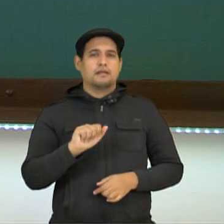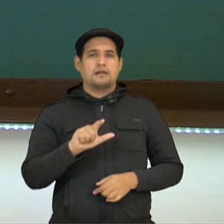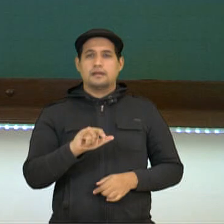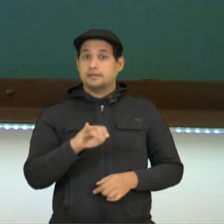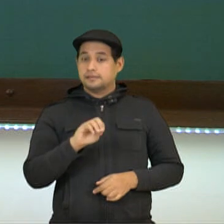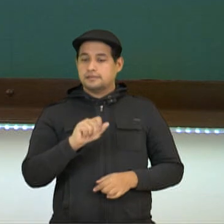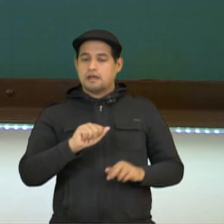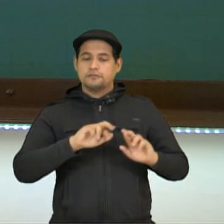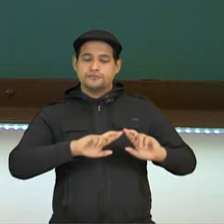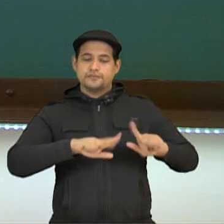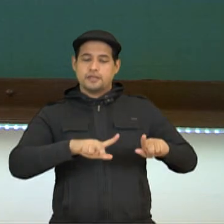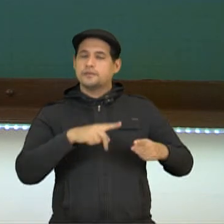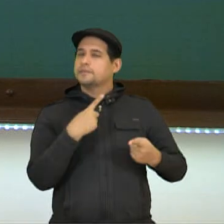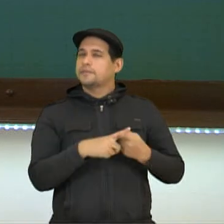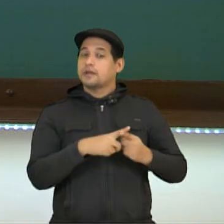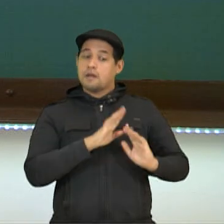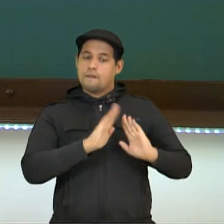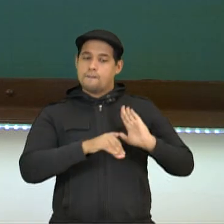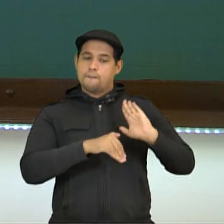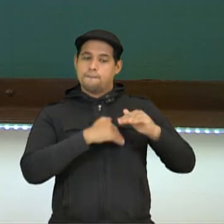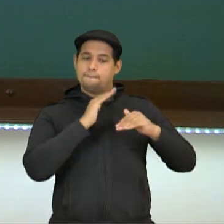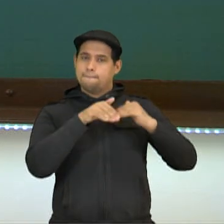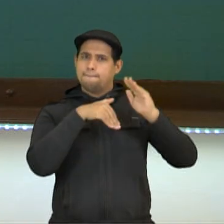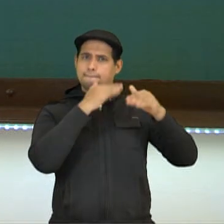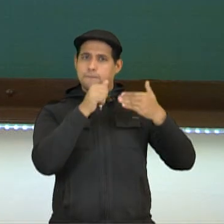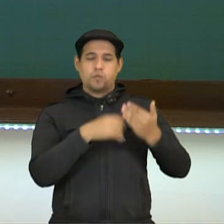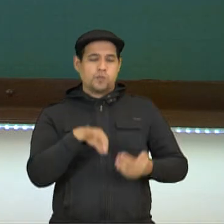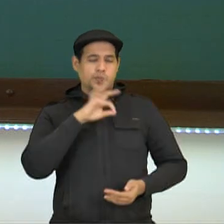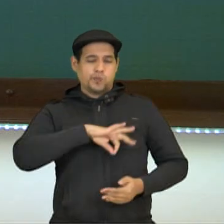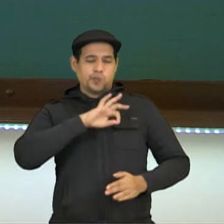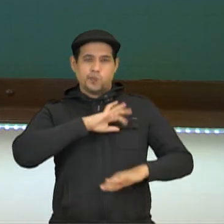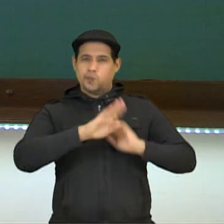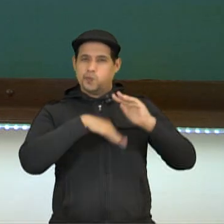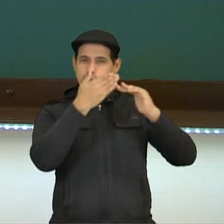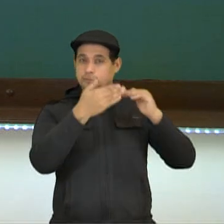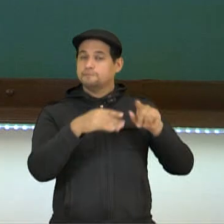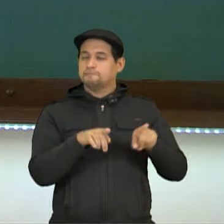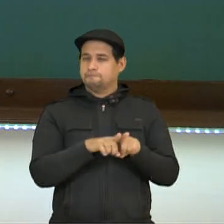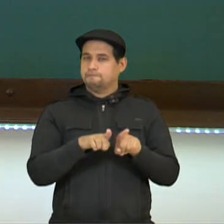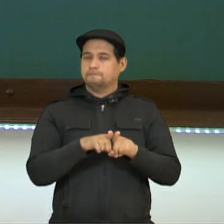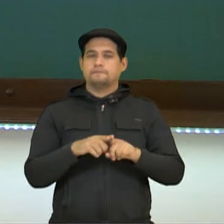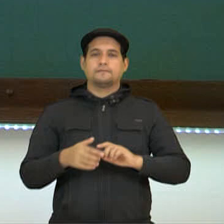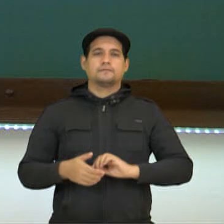diferenciou dos outros porque desenvolveu mais atividades econômicas.